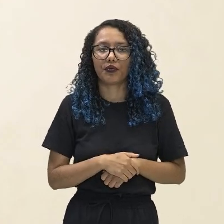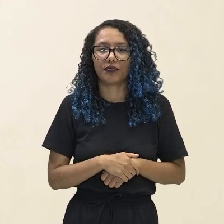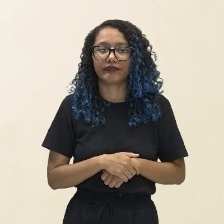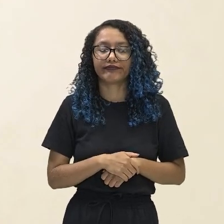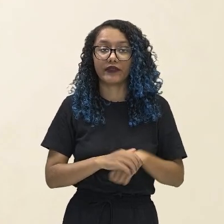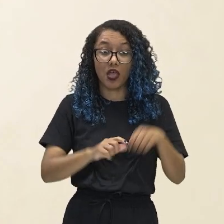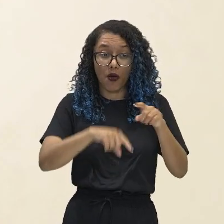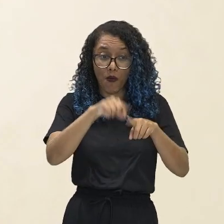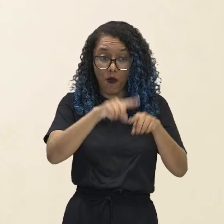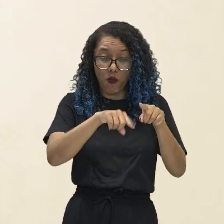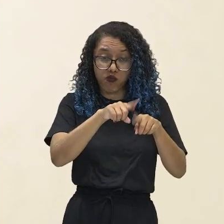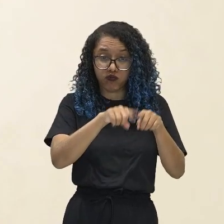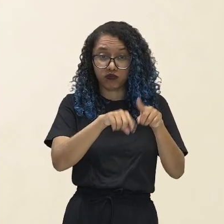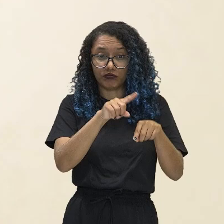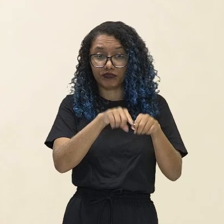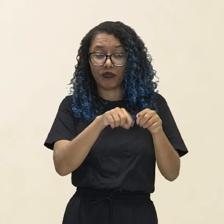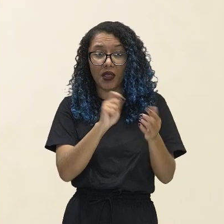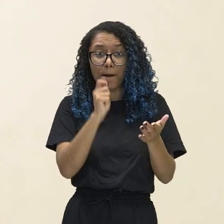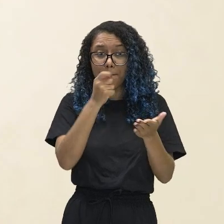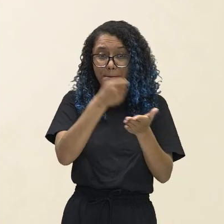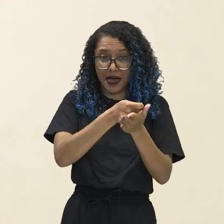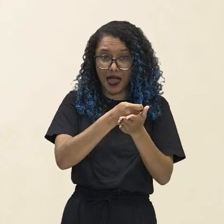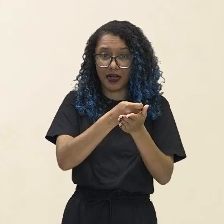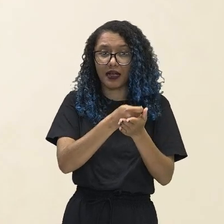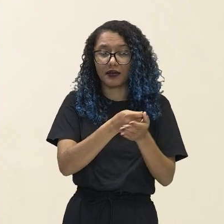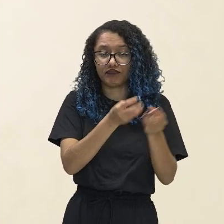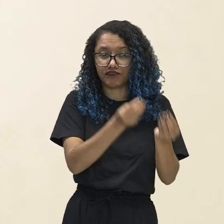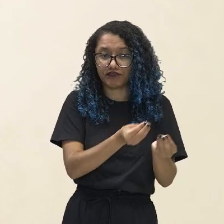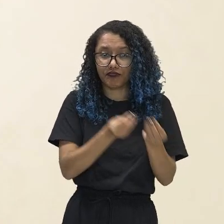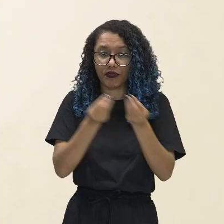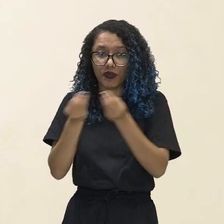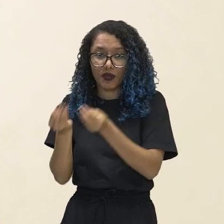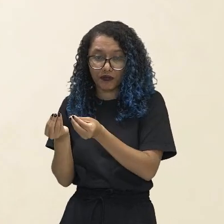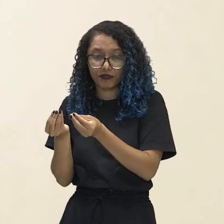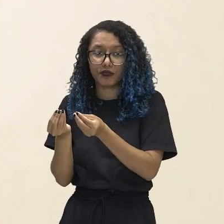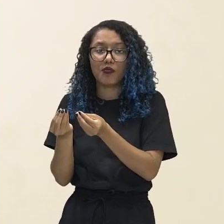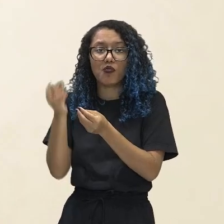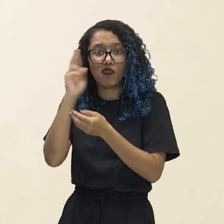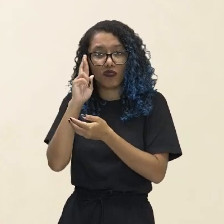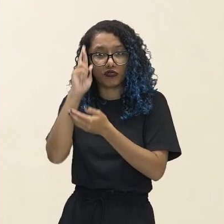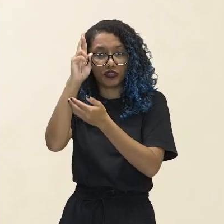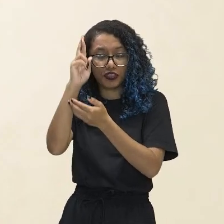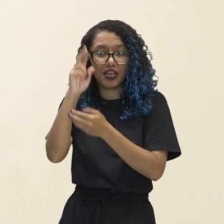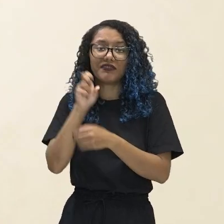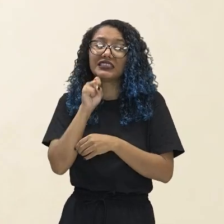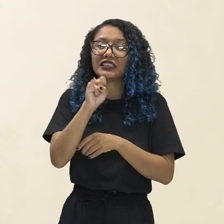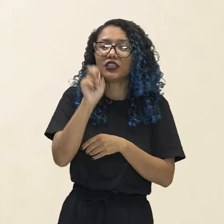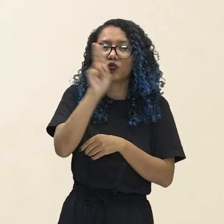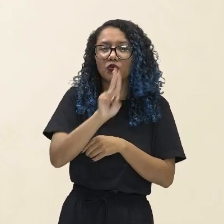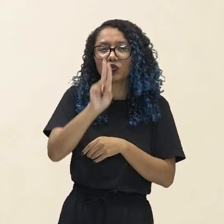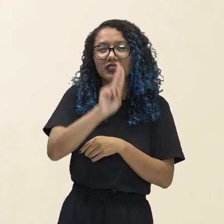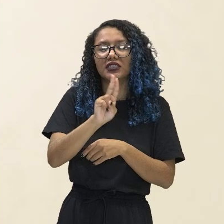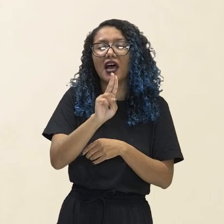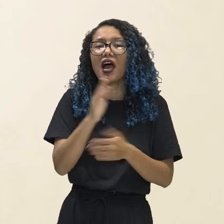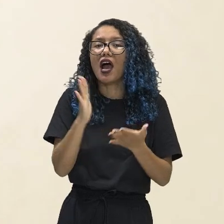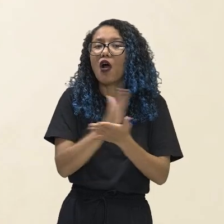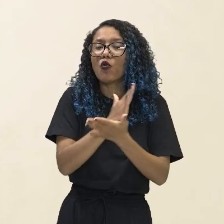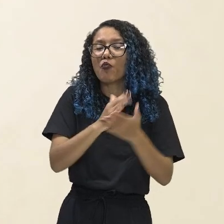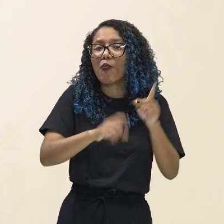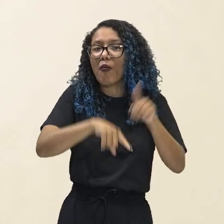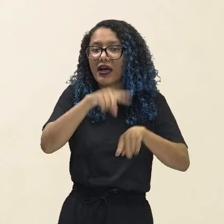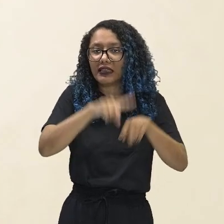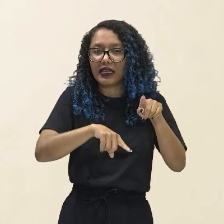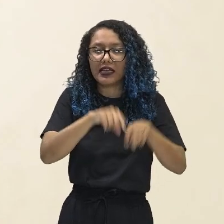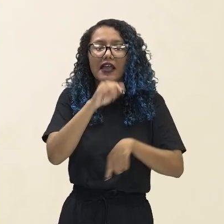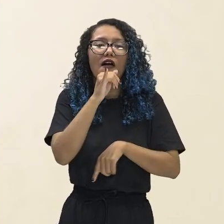uso de instrumentos de trabalho e das dependências comuns dos feudos, como os moinhos, os fornos, os celeiros e pontes.